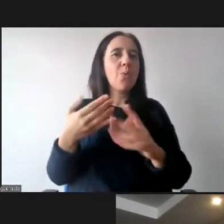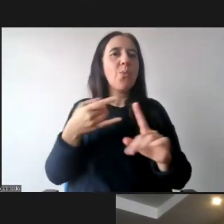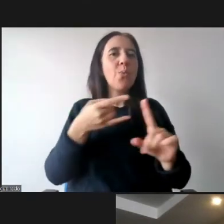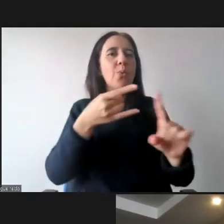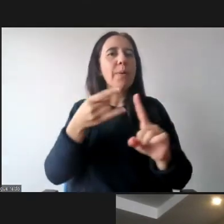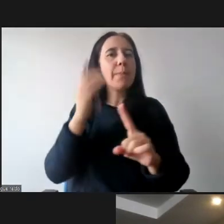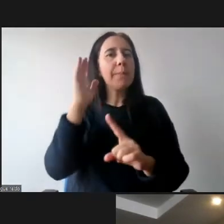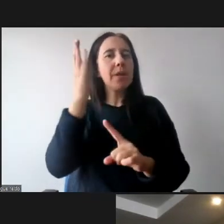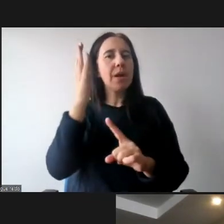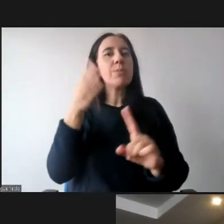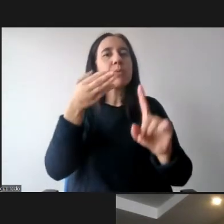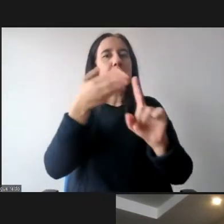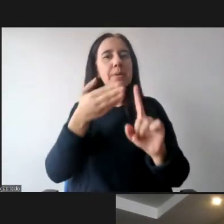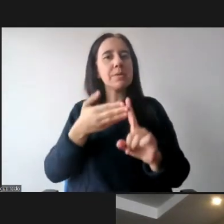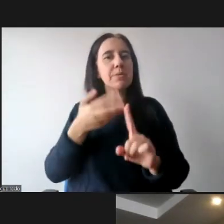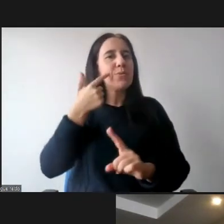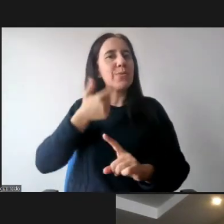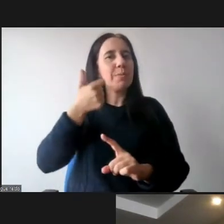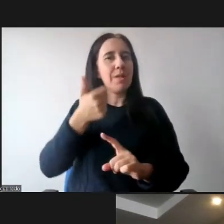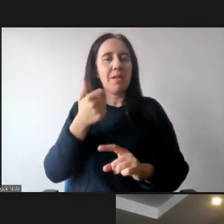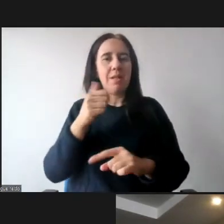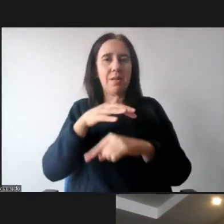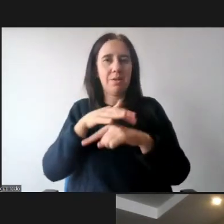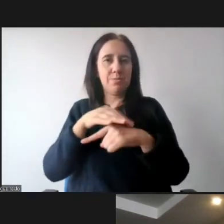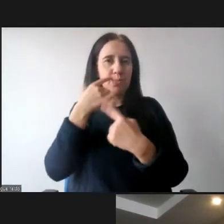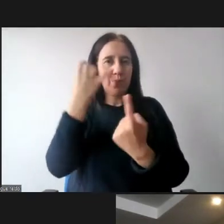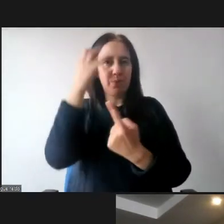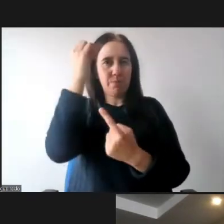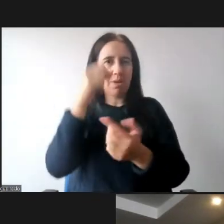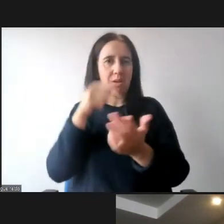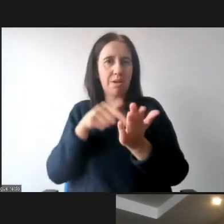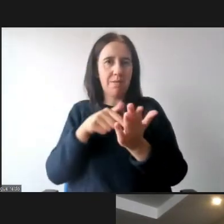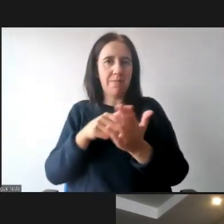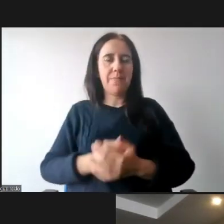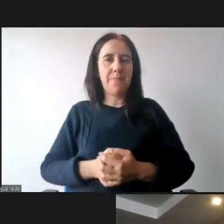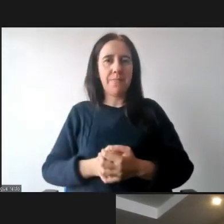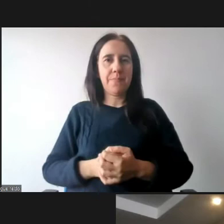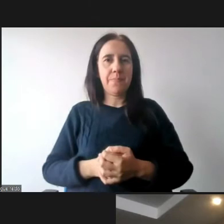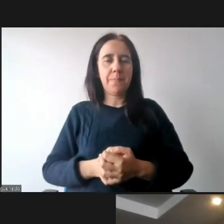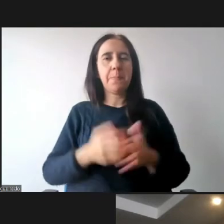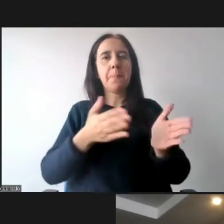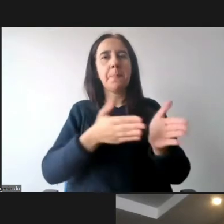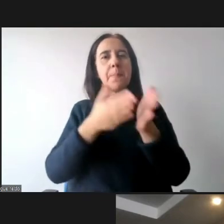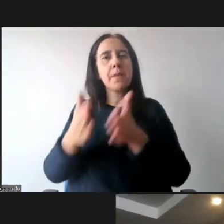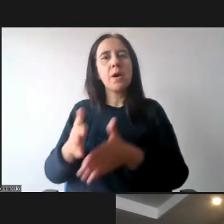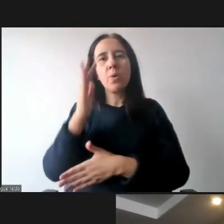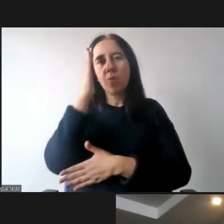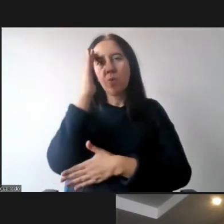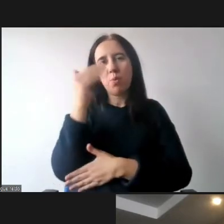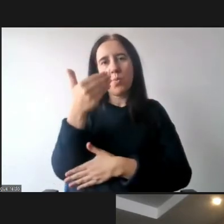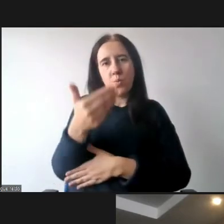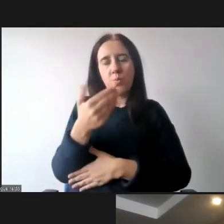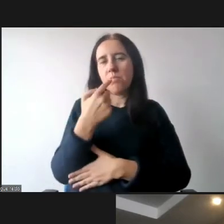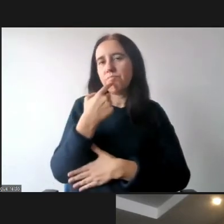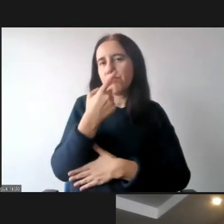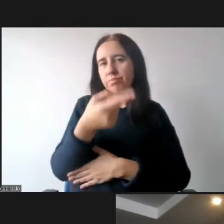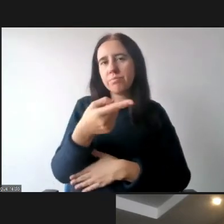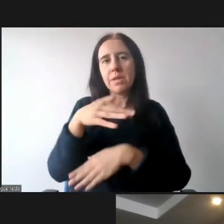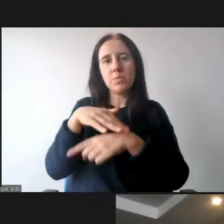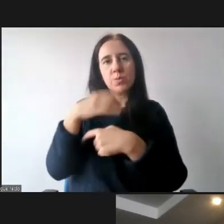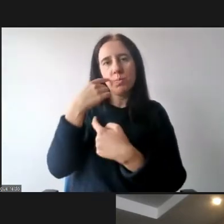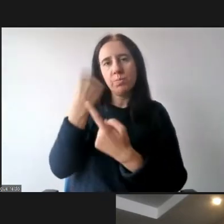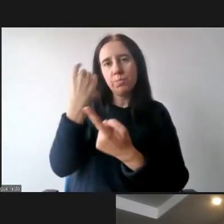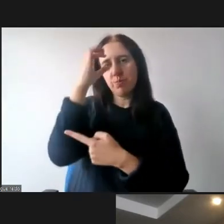dedicado aos princípios fundamentais da administração pública. Depois, no número 1, estabelecer que a administração pública